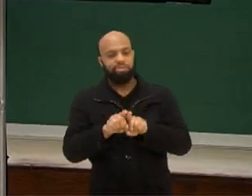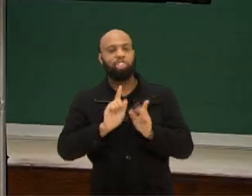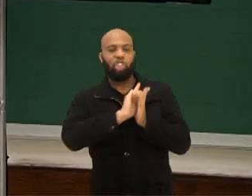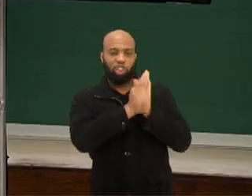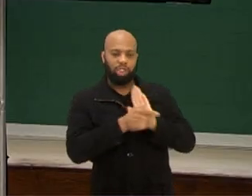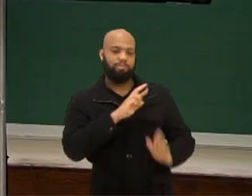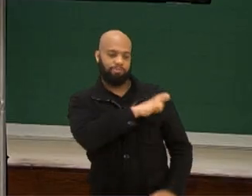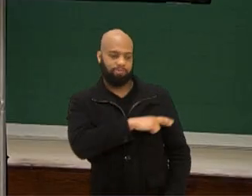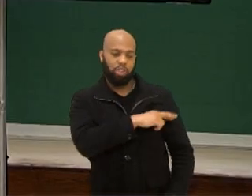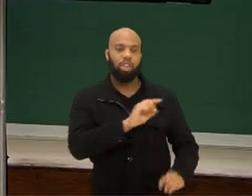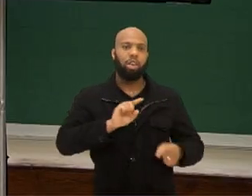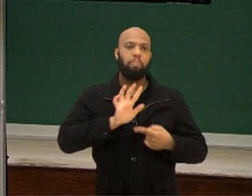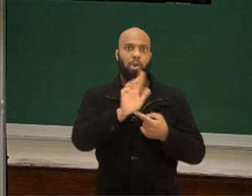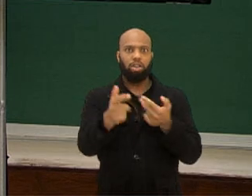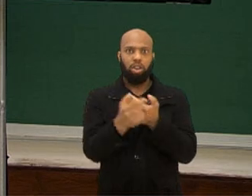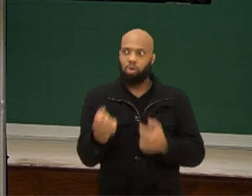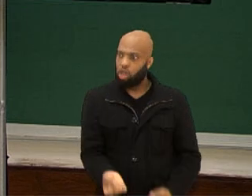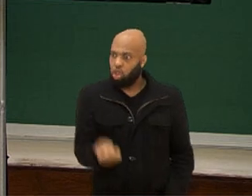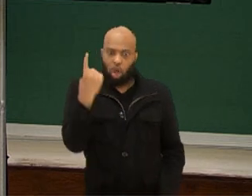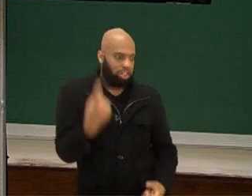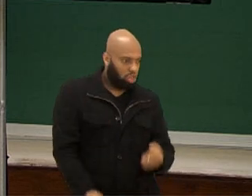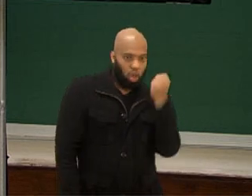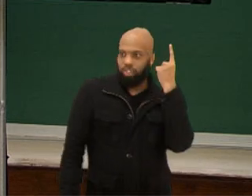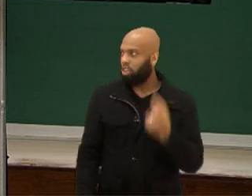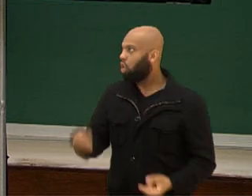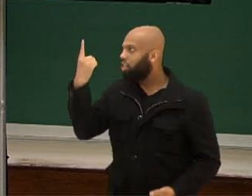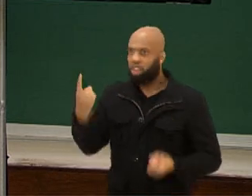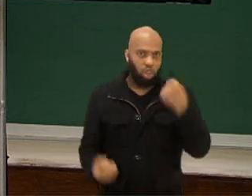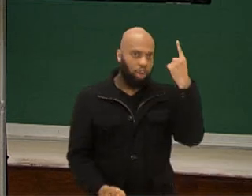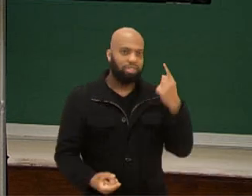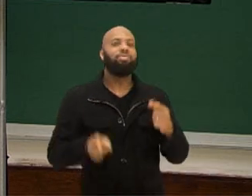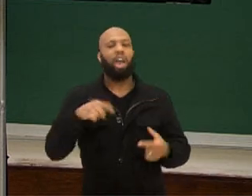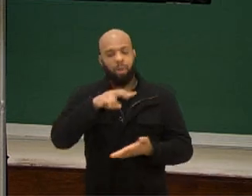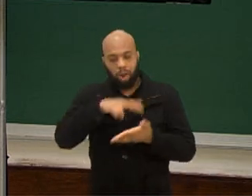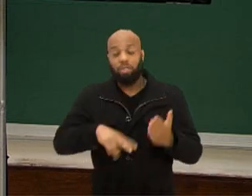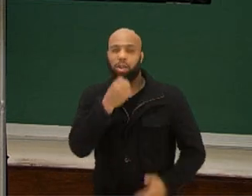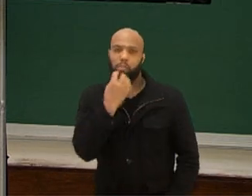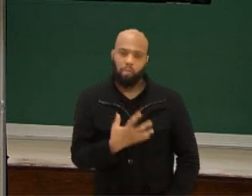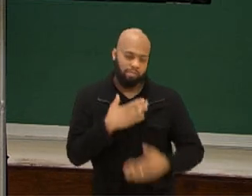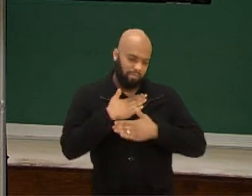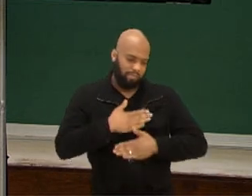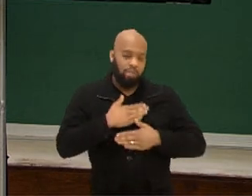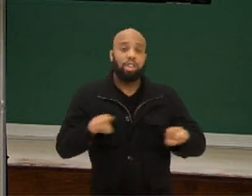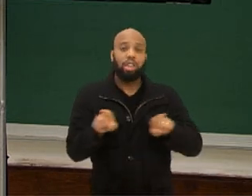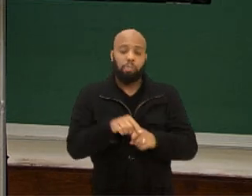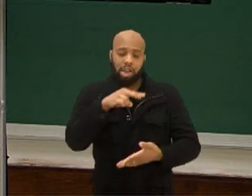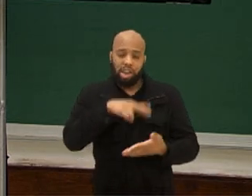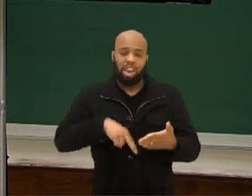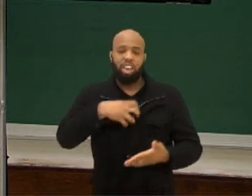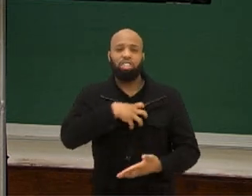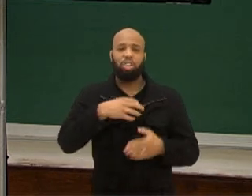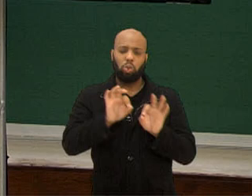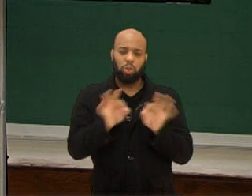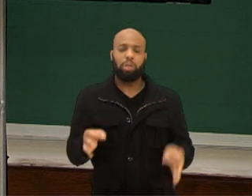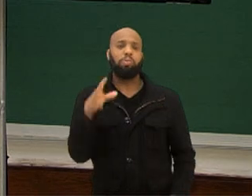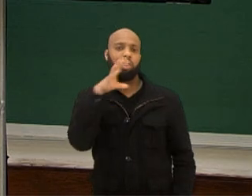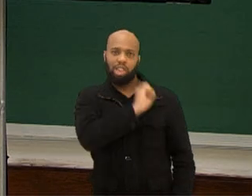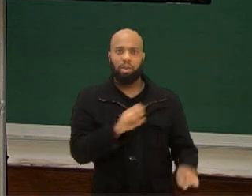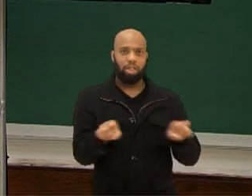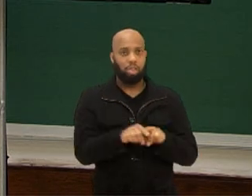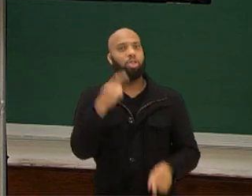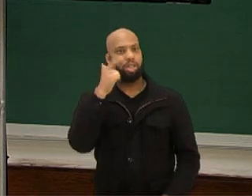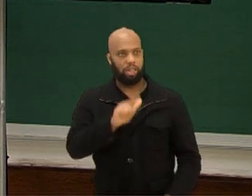o fantástico. Então, é uma leitura bem agradável, uma leitura muito simples e uma leitura